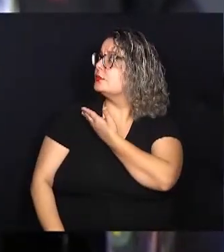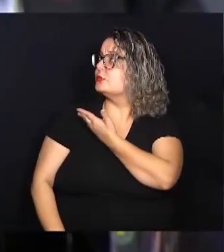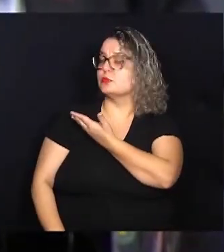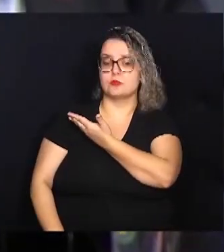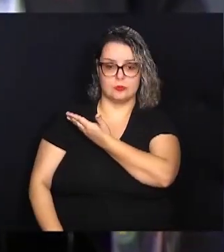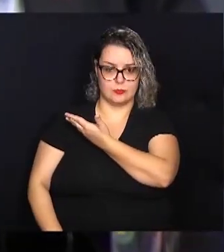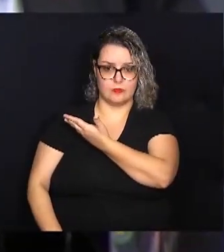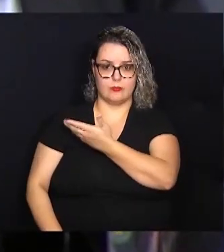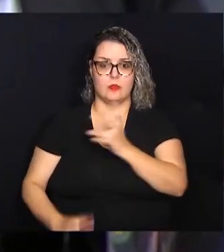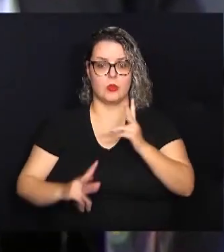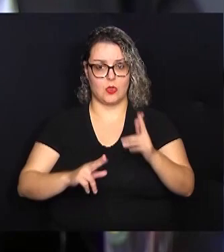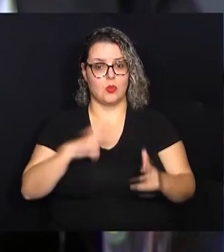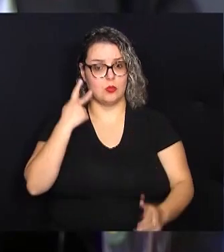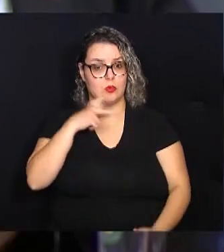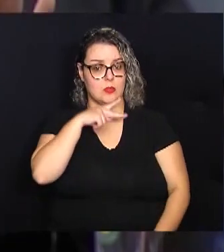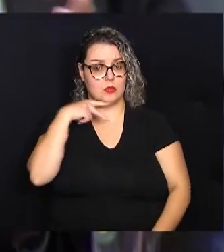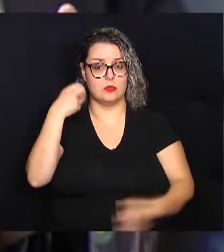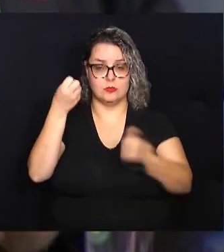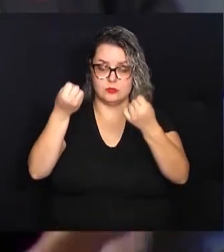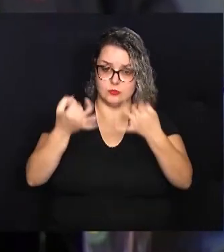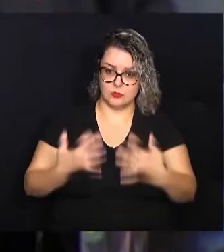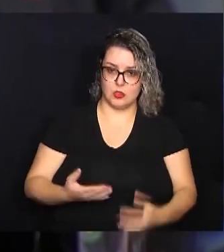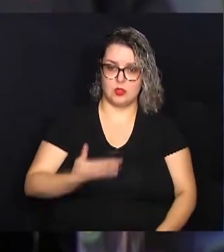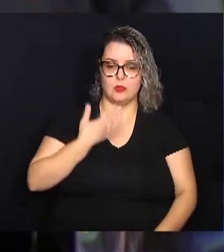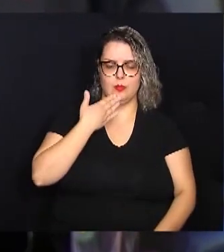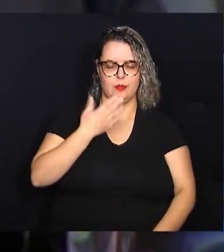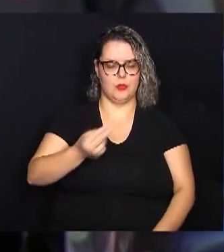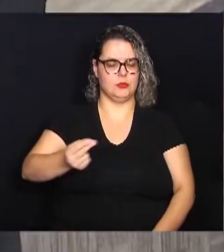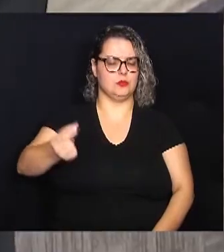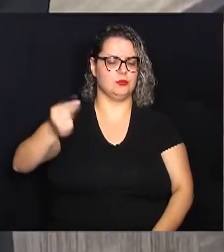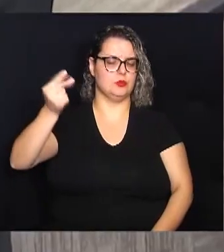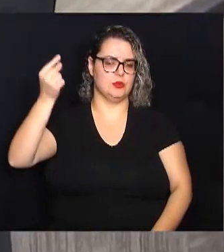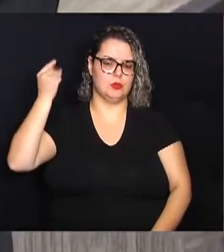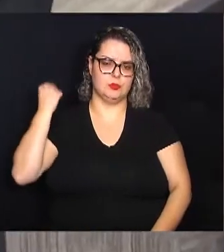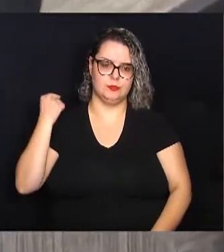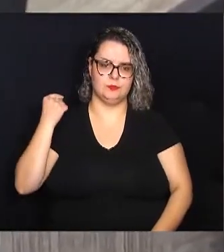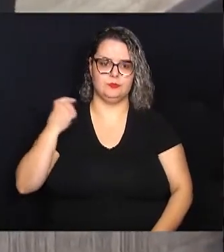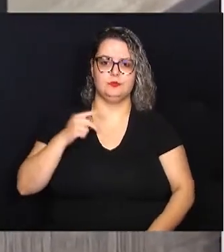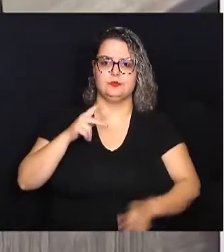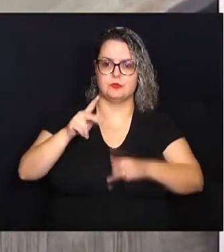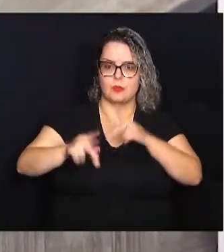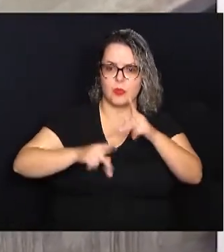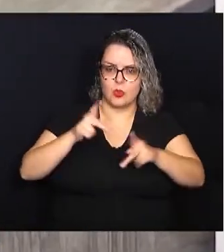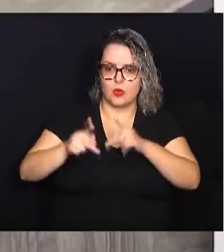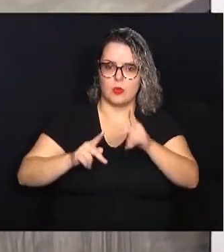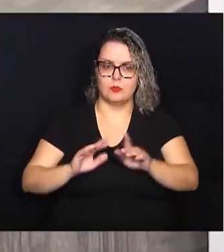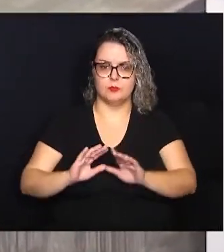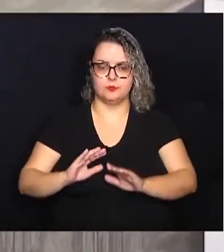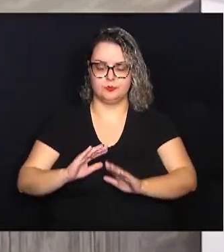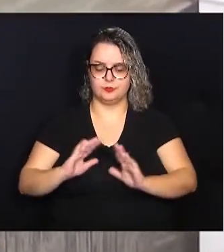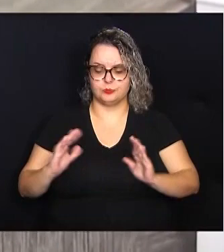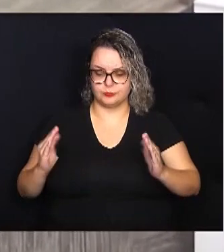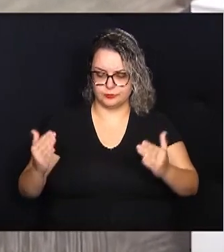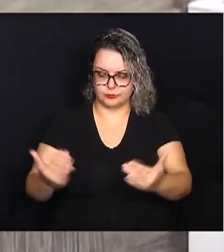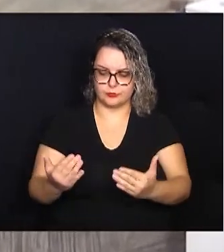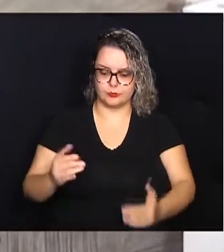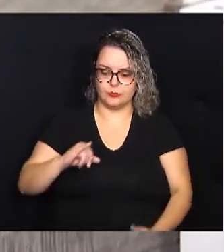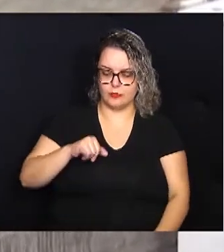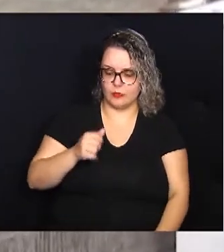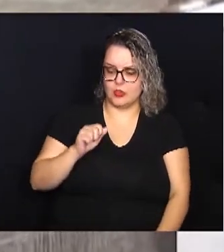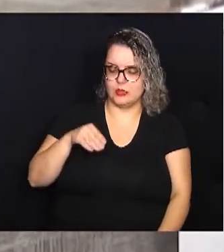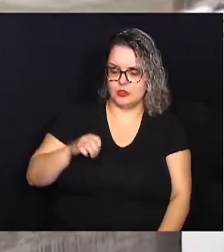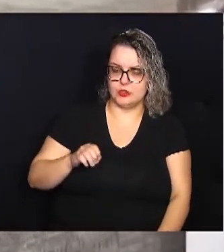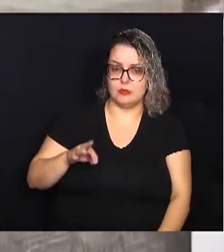explica o parlamentar, um pedido antigo da população. A população do Parque Jambeiro aguarda há mais de 30